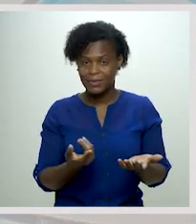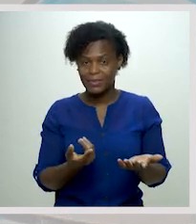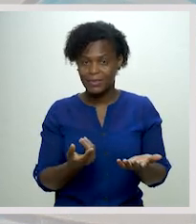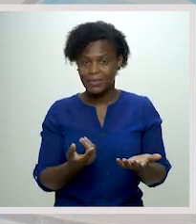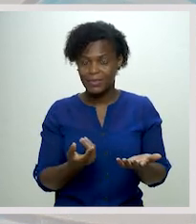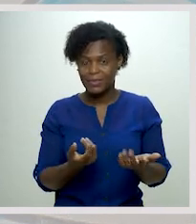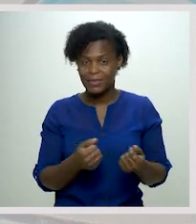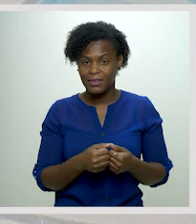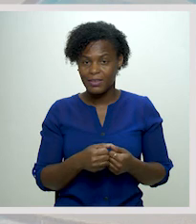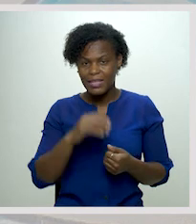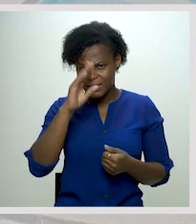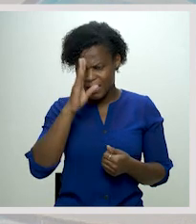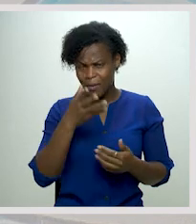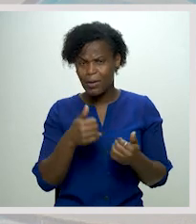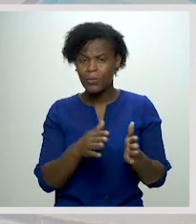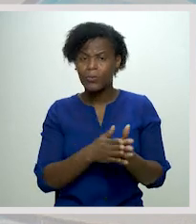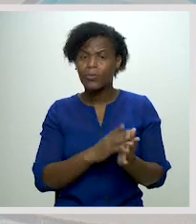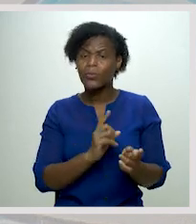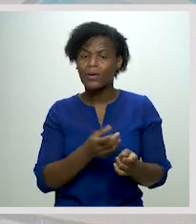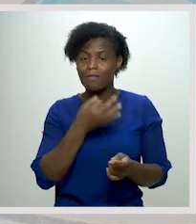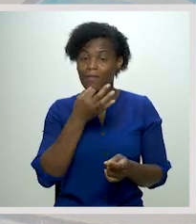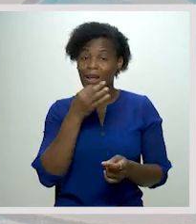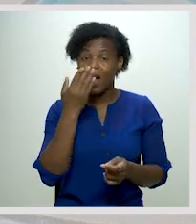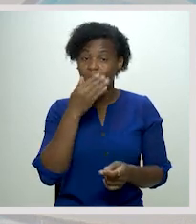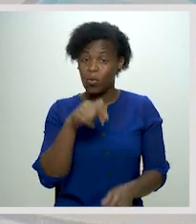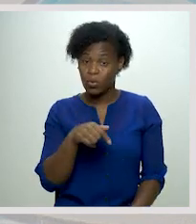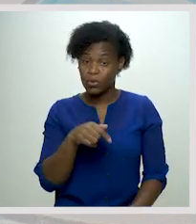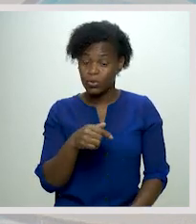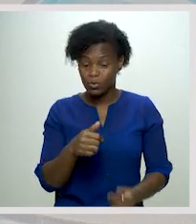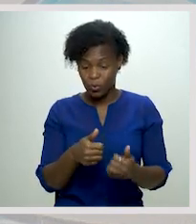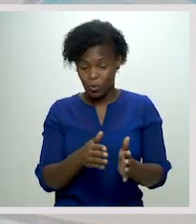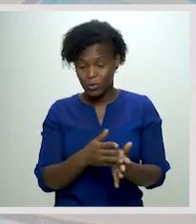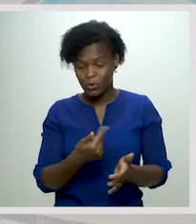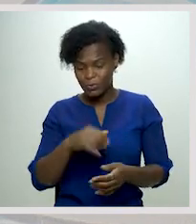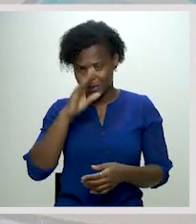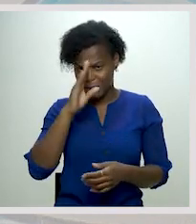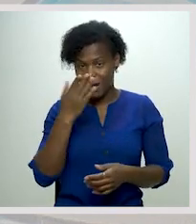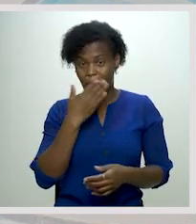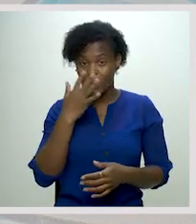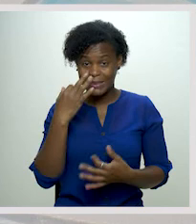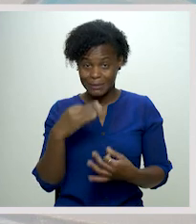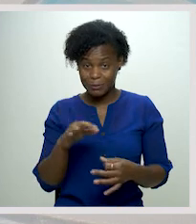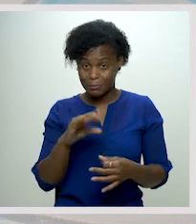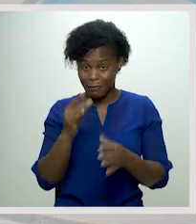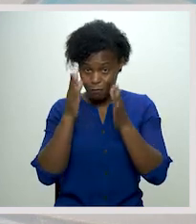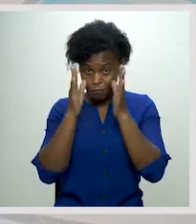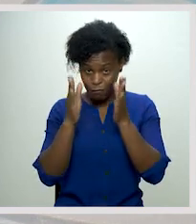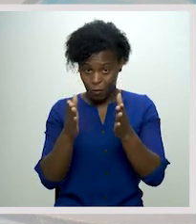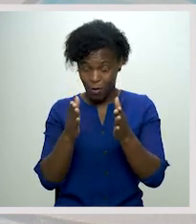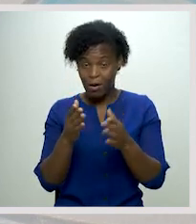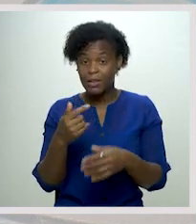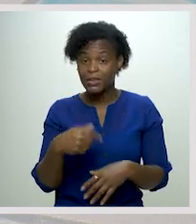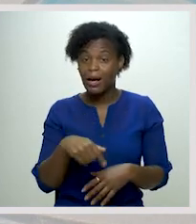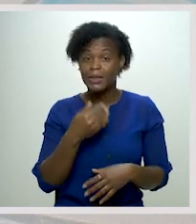saber o tudo o que foi falado durante a nossa aula de hoje. Todos nós sabemos que é uma aula simples, está mais focada, volto a repetir, está